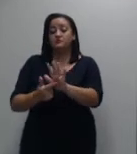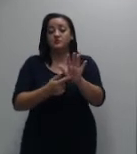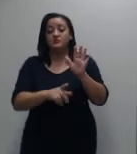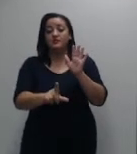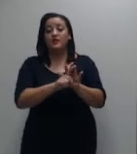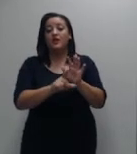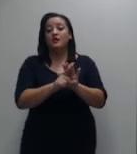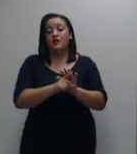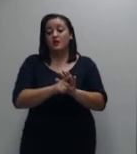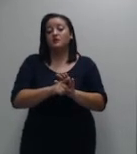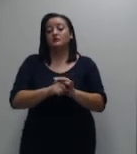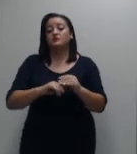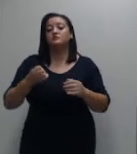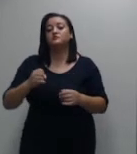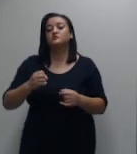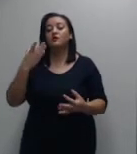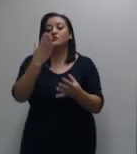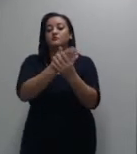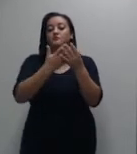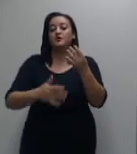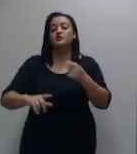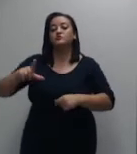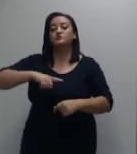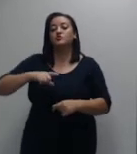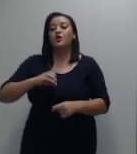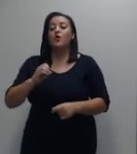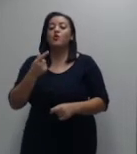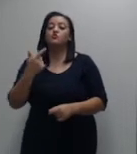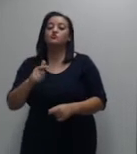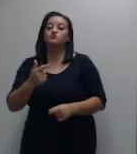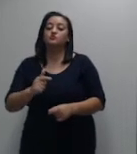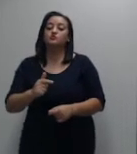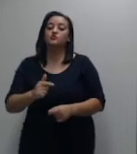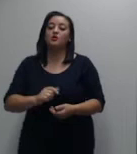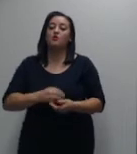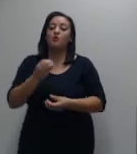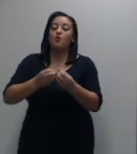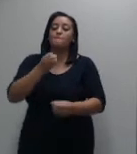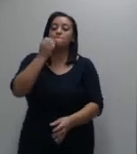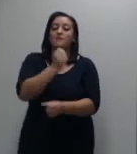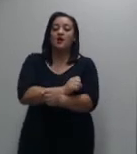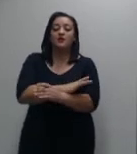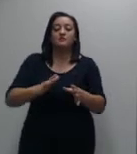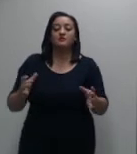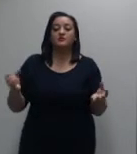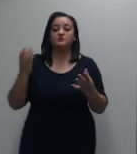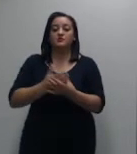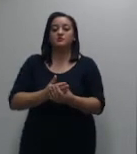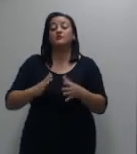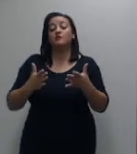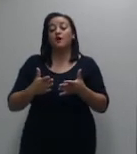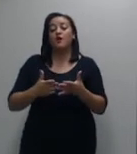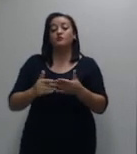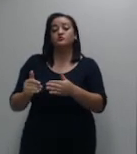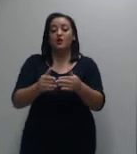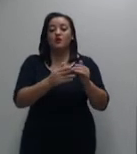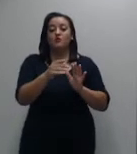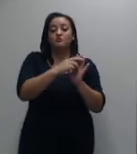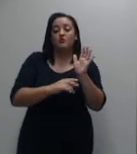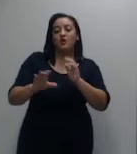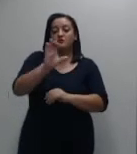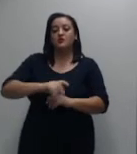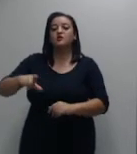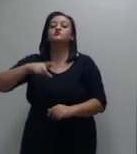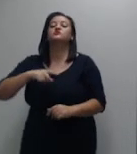revogada se os embargos de declaração tinham ou não tinham Efeito suspensivo Logo eles seguiram A Regra geral listinha assim Efeito